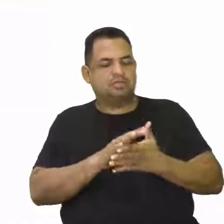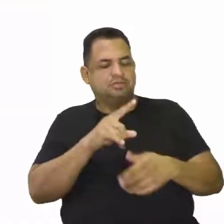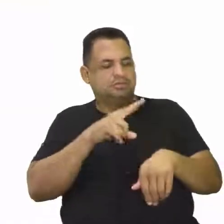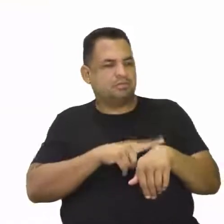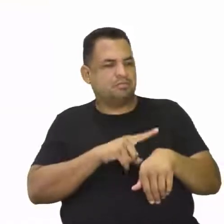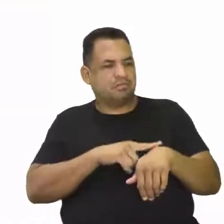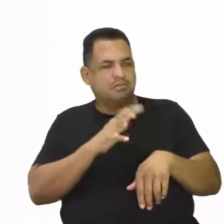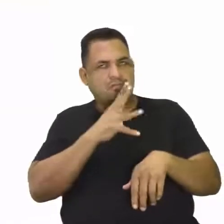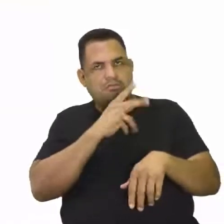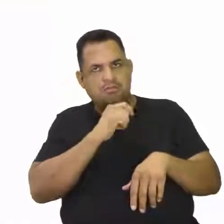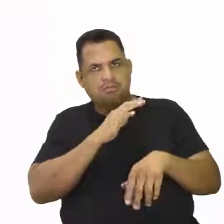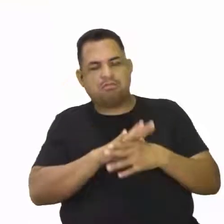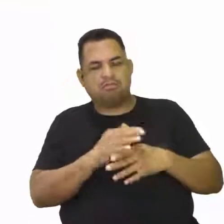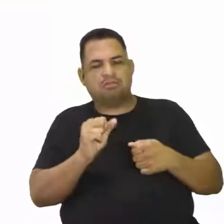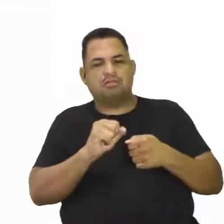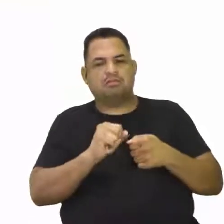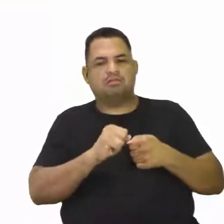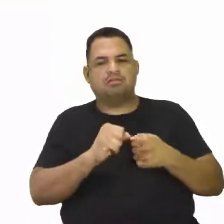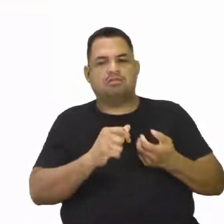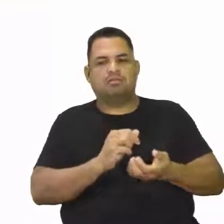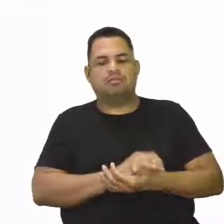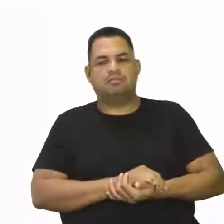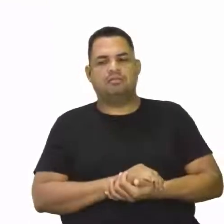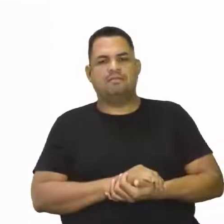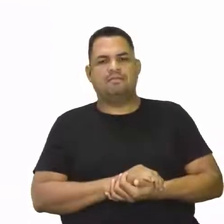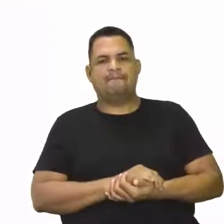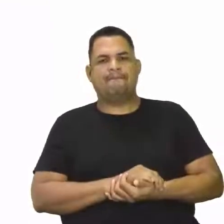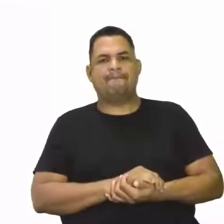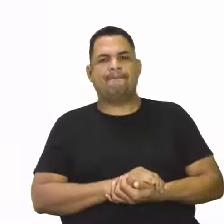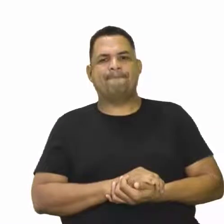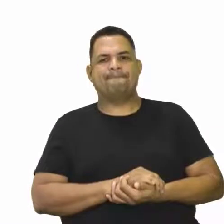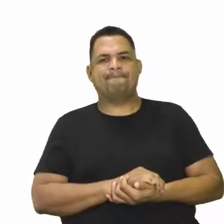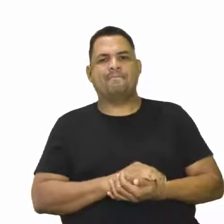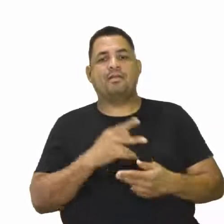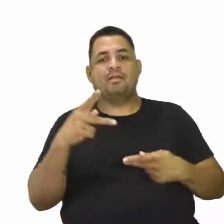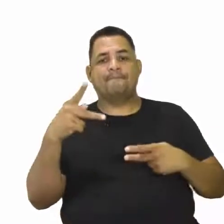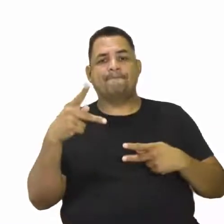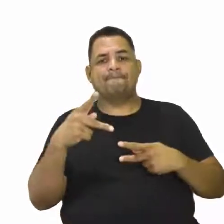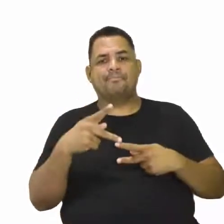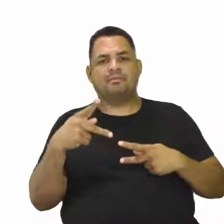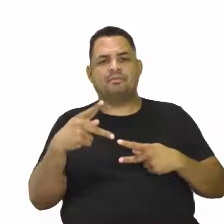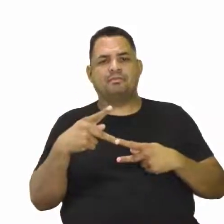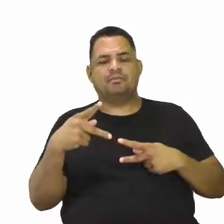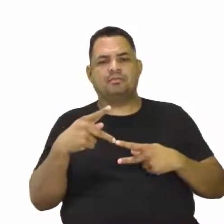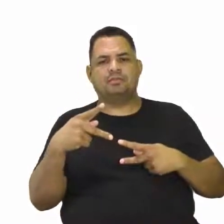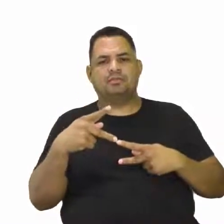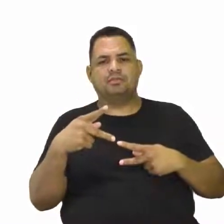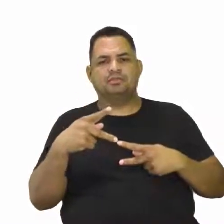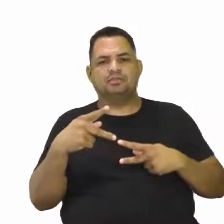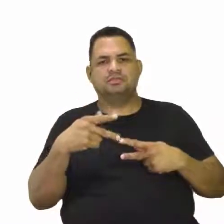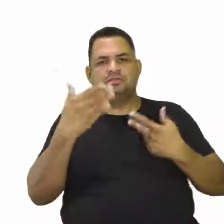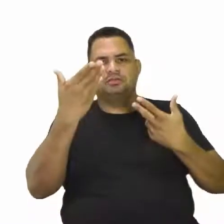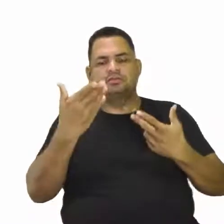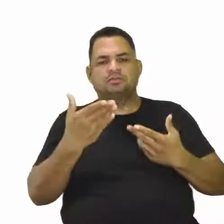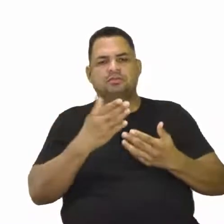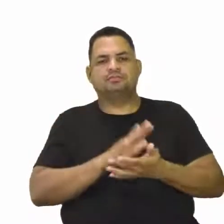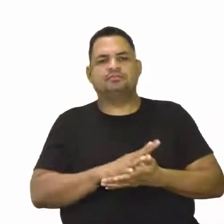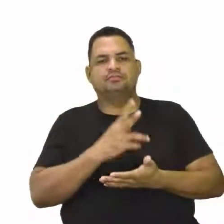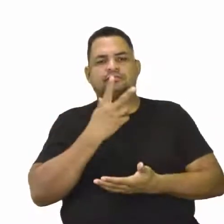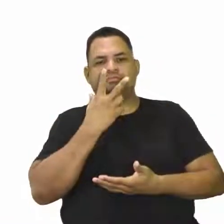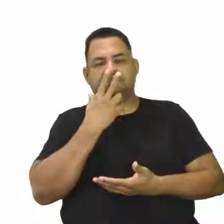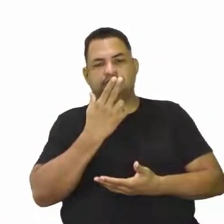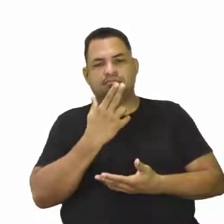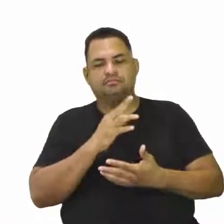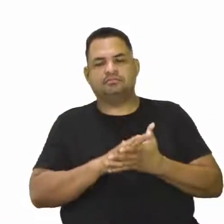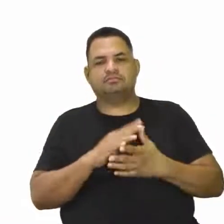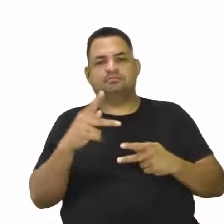horas fazendo. Isso mesmo. Agora a gente vai para a preposição. Gente, que é parente da conjunção,